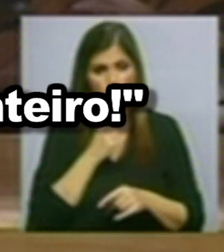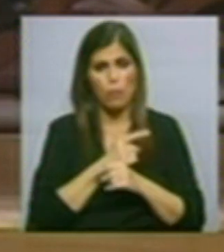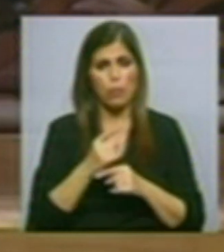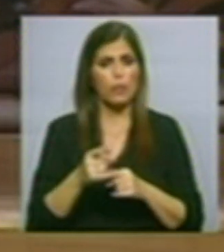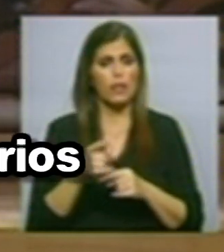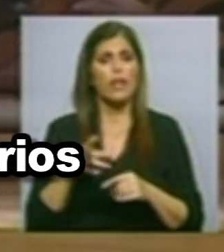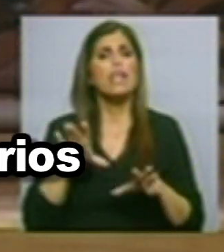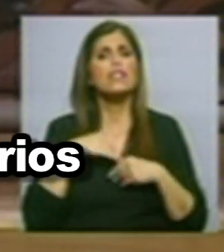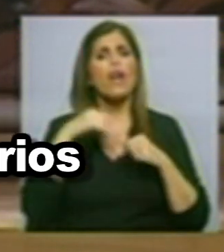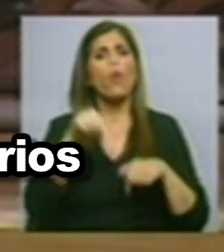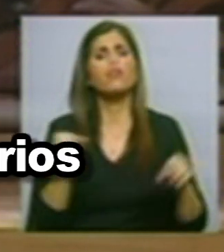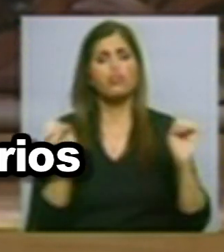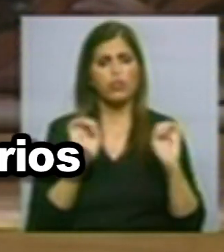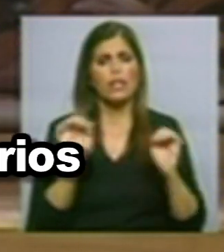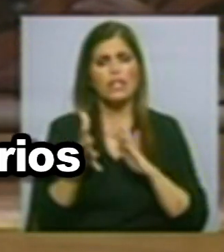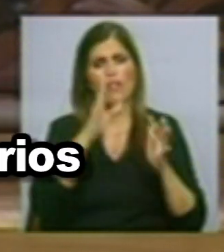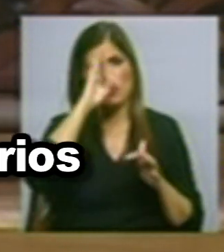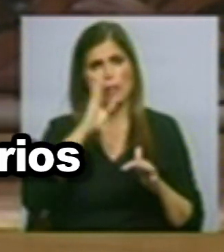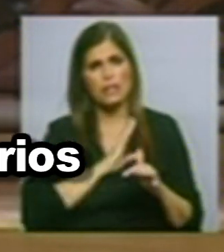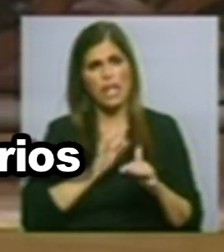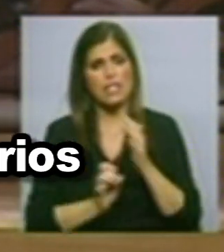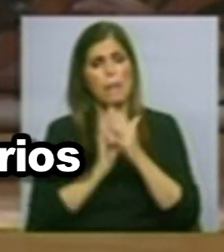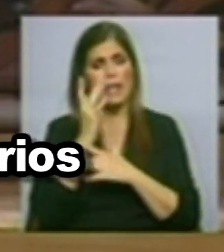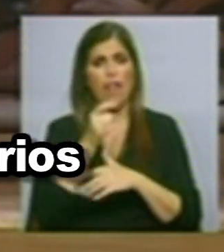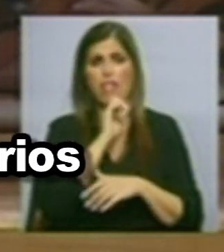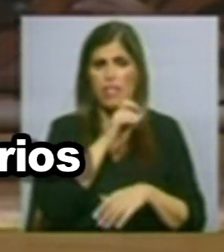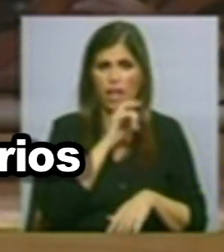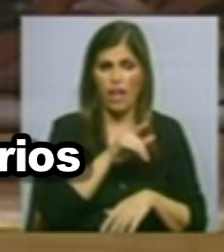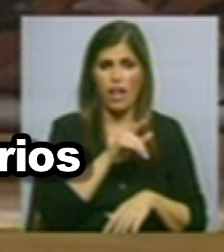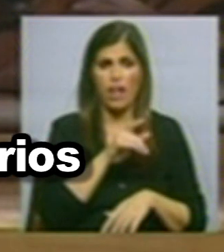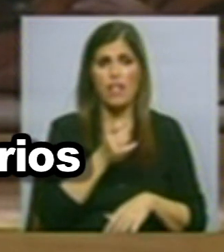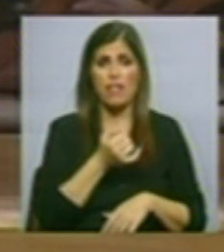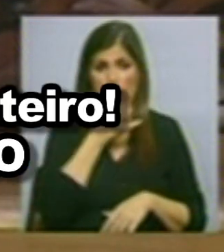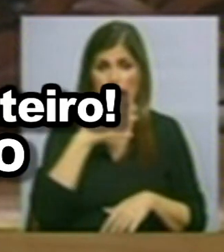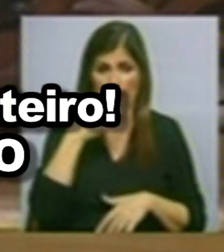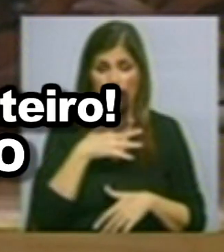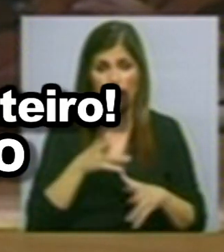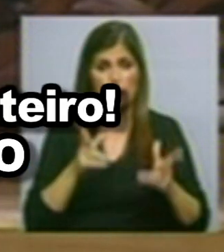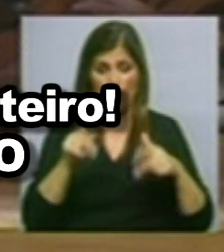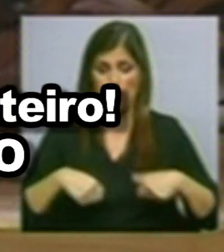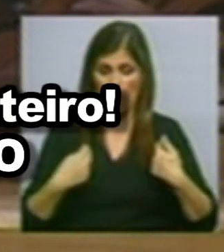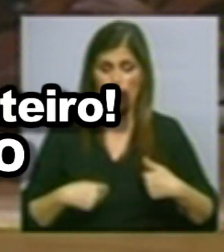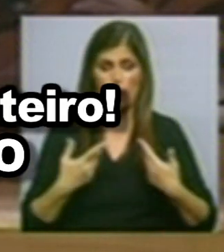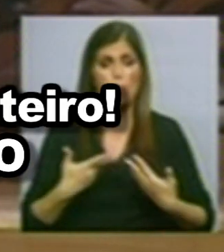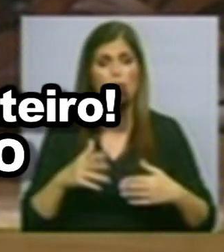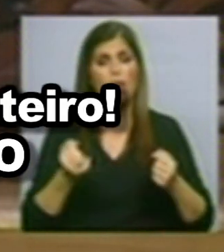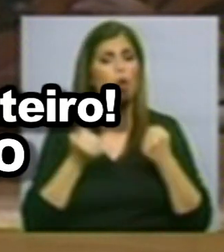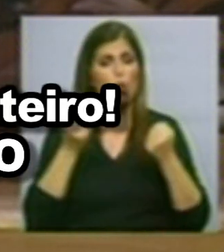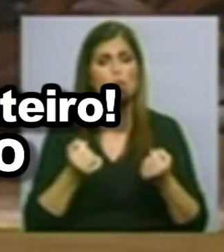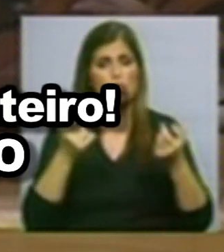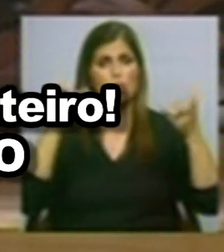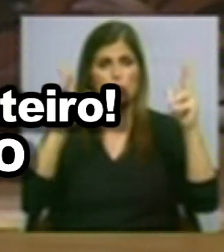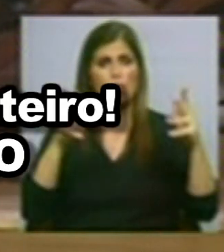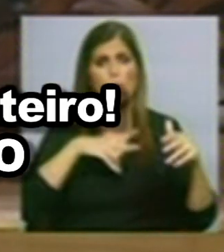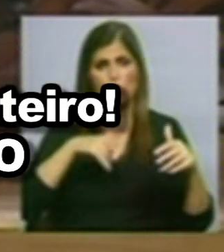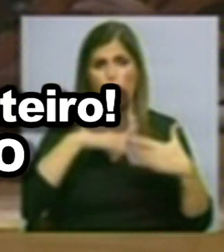assumi-lo hoje? Que talvez os militares daquela manhã tenham conseguido libertar-se a si próprios, mas não conseguiram libertar Portugal inteiro,